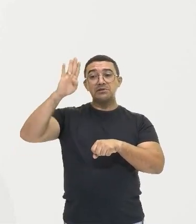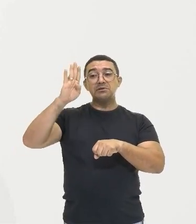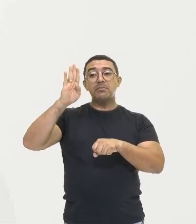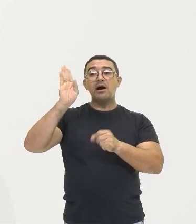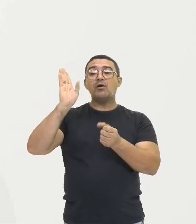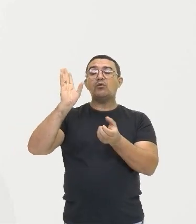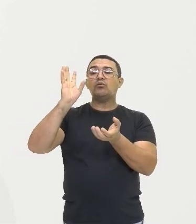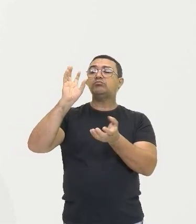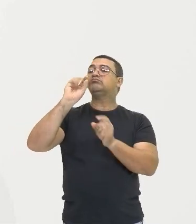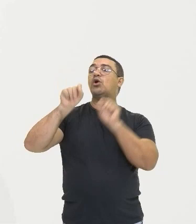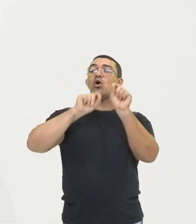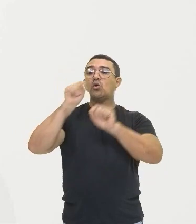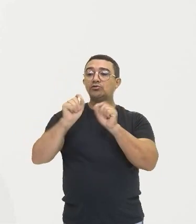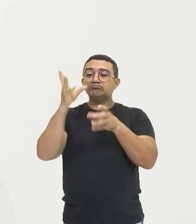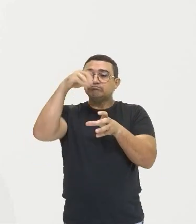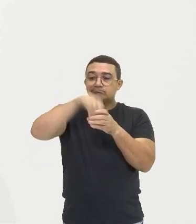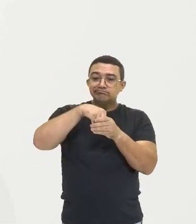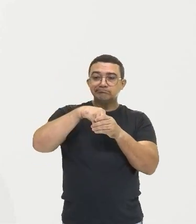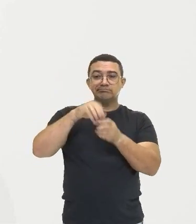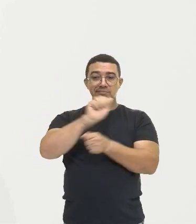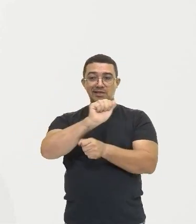da Índia, que está aqui, tá bom?